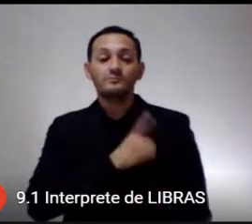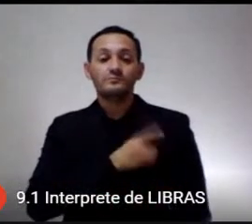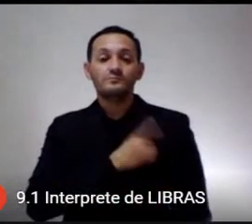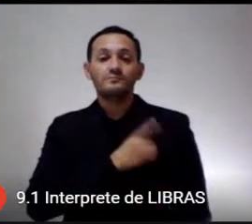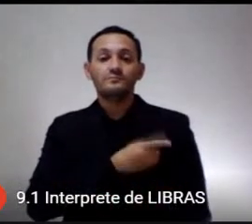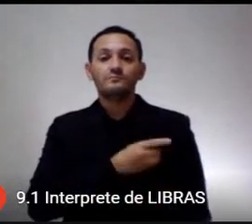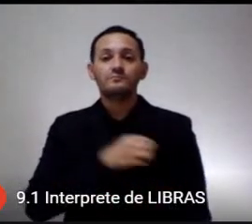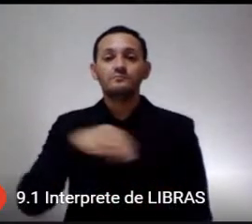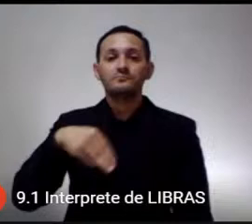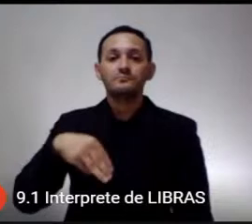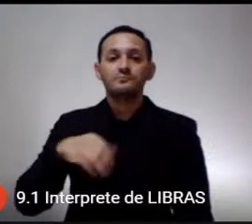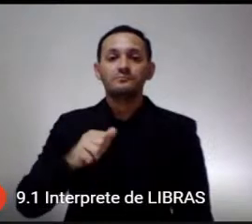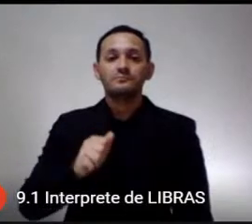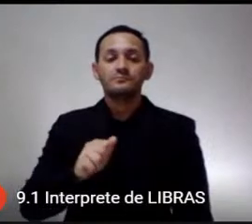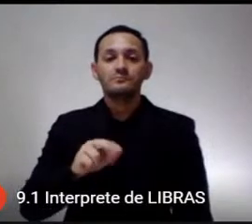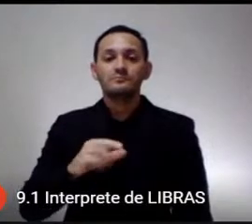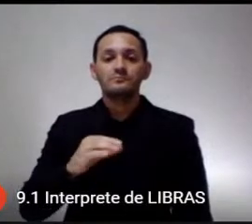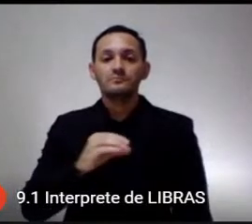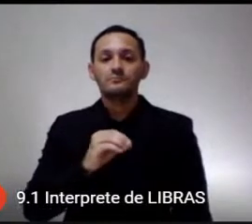Ele justifica aí o...